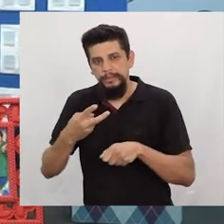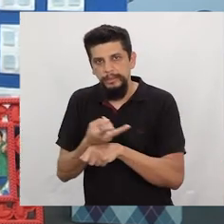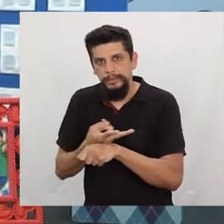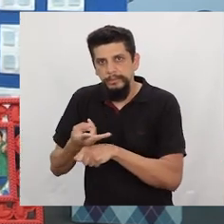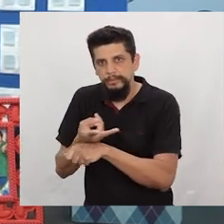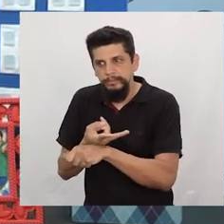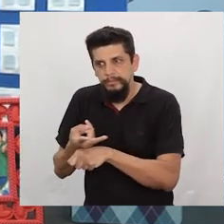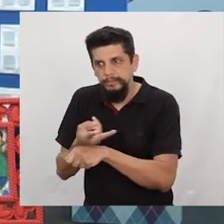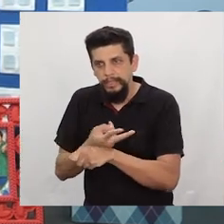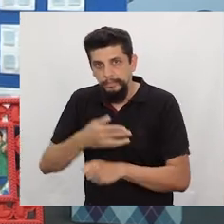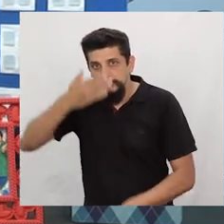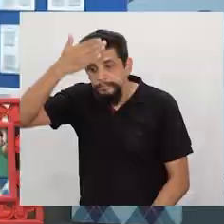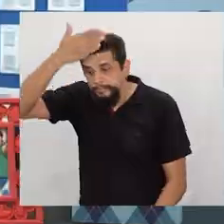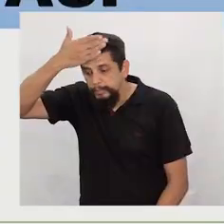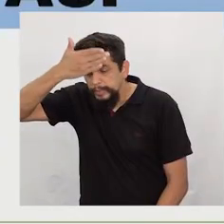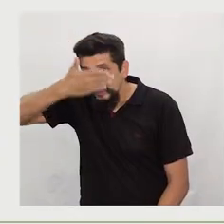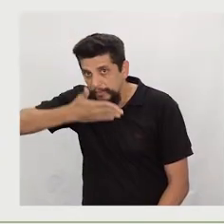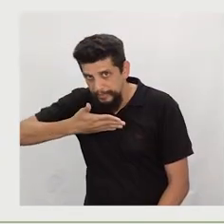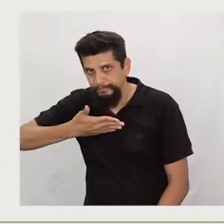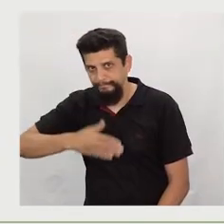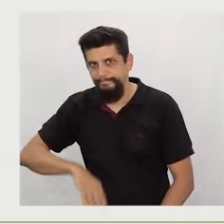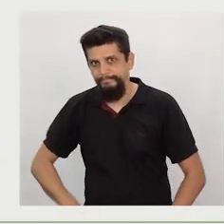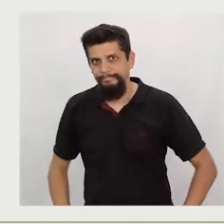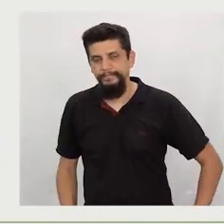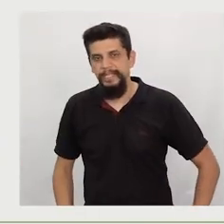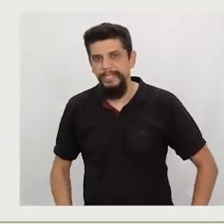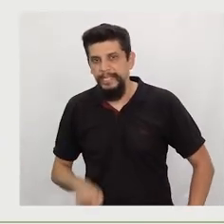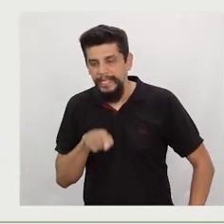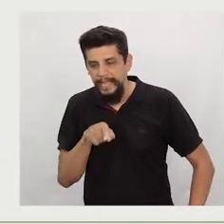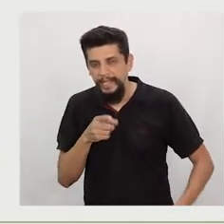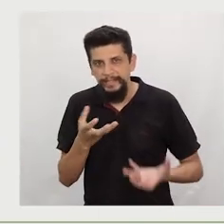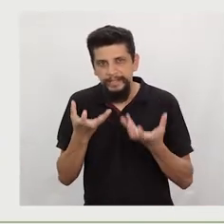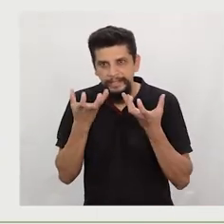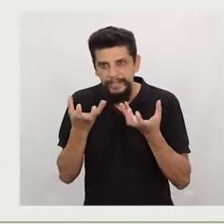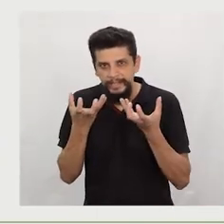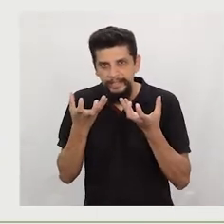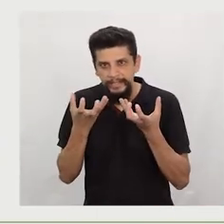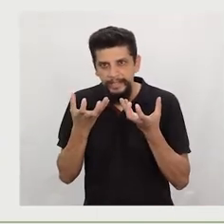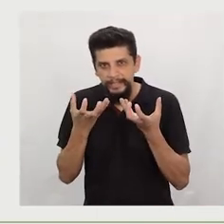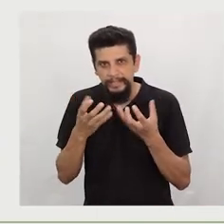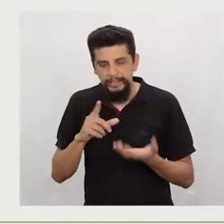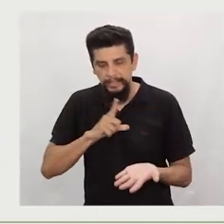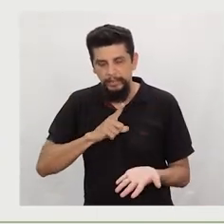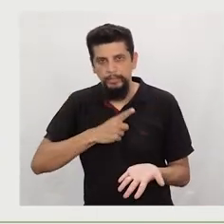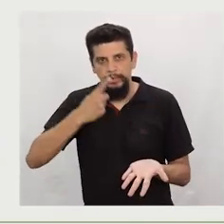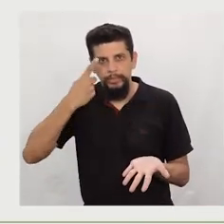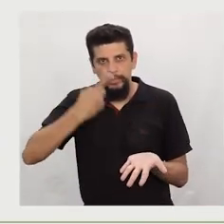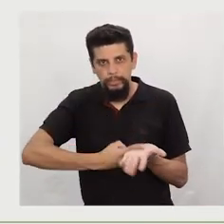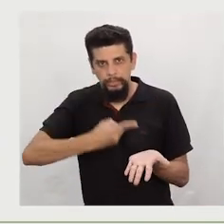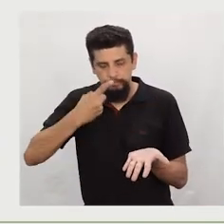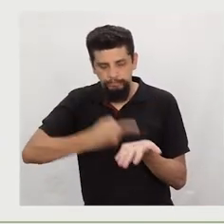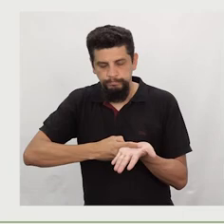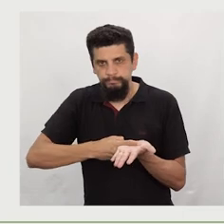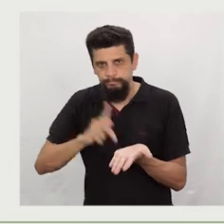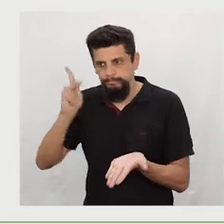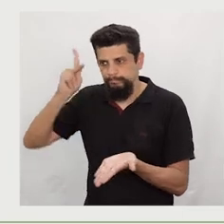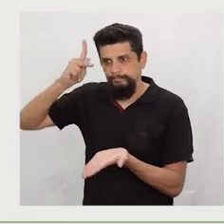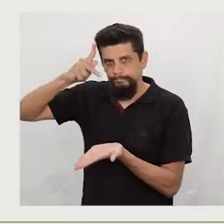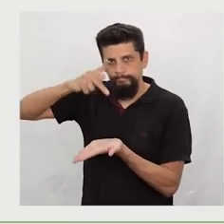Precisam e procuram por provas. Eles querem e têm um compromisso com